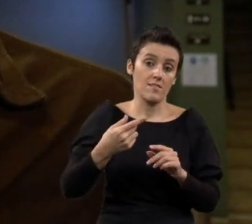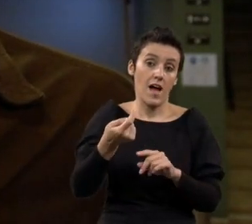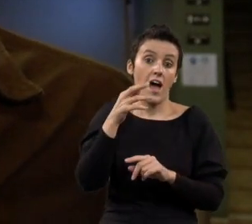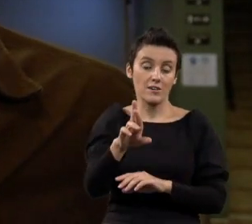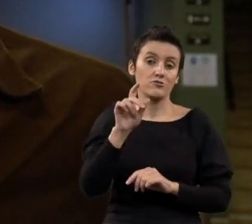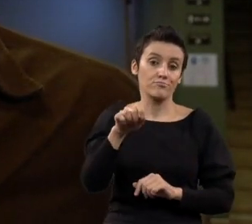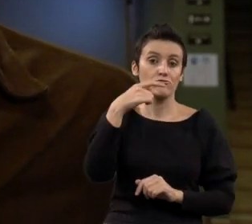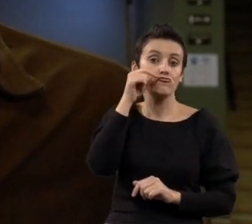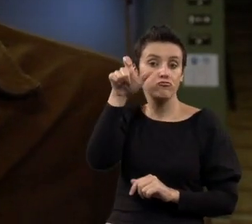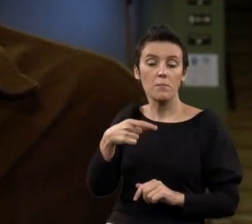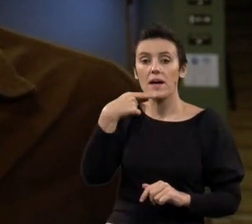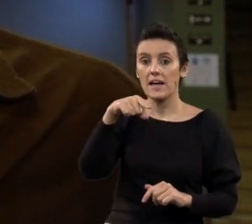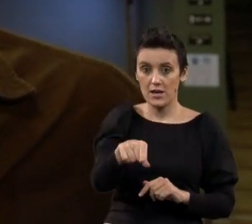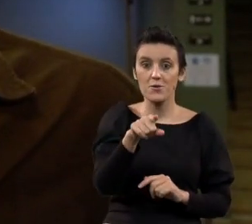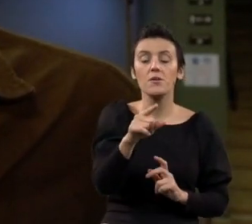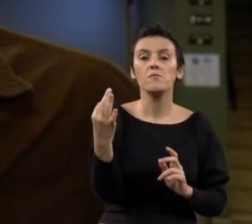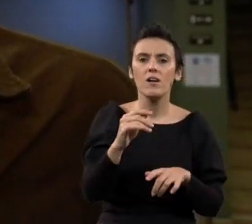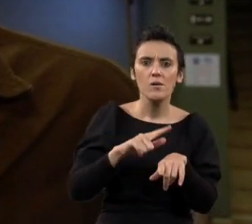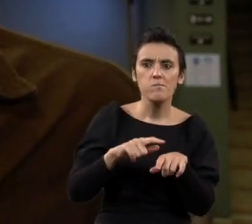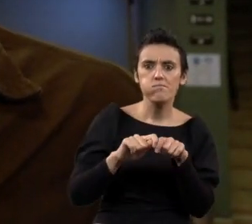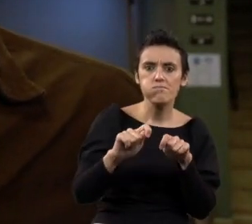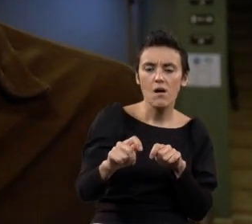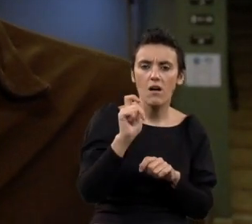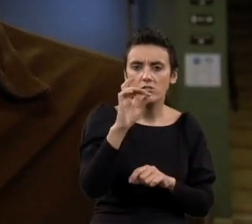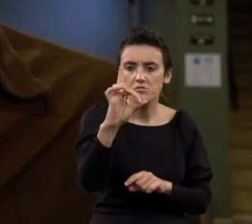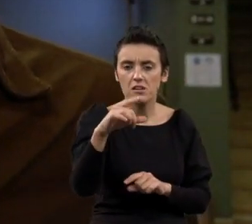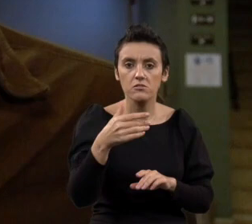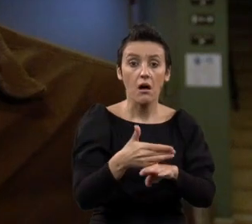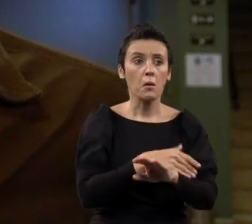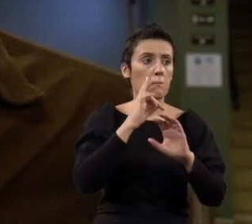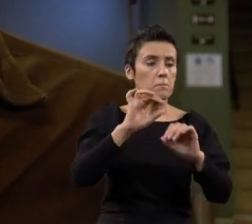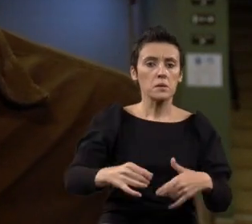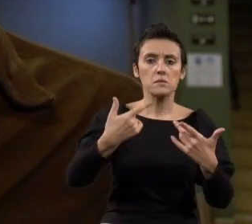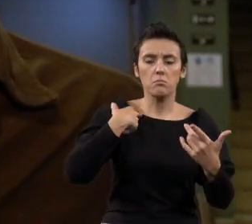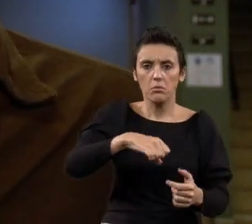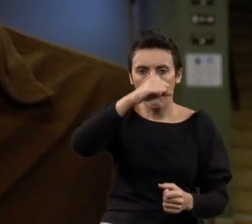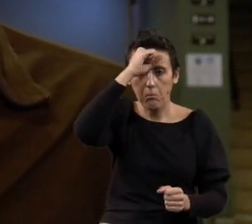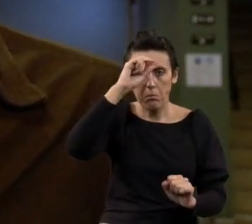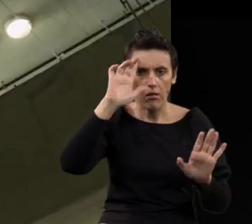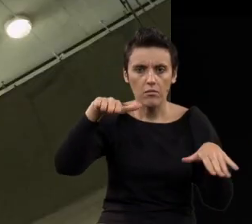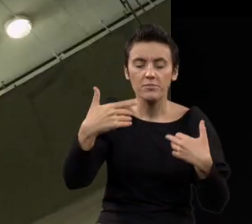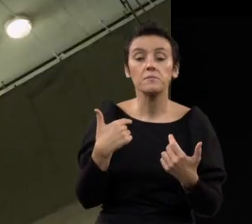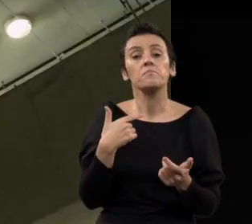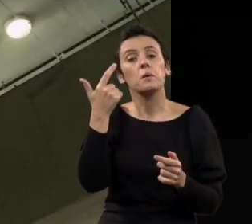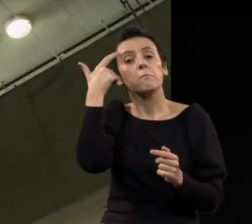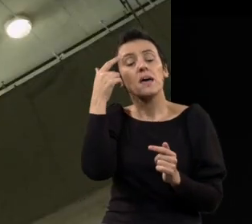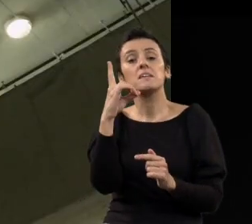durante 6 anos. Isto era algo que eu não sabia do início, portanto, eu no início achava que ia filmar os últimos 6 meses do